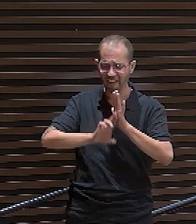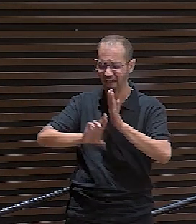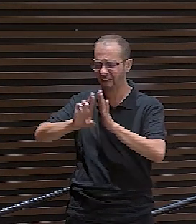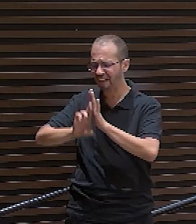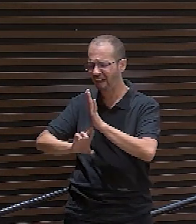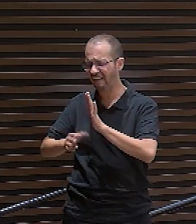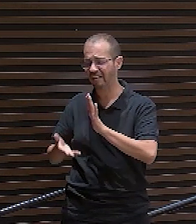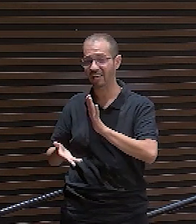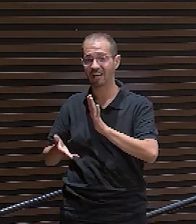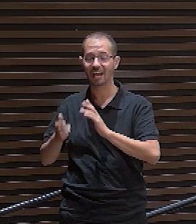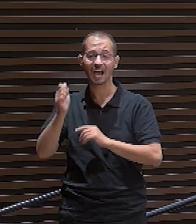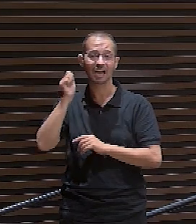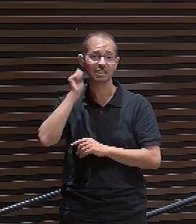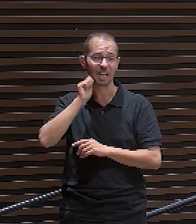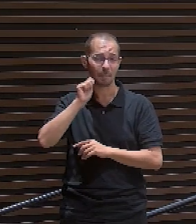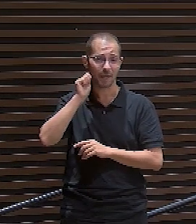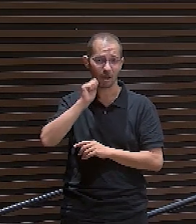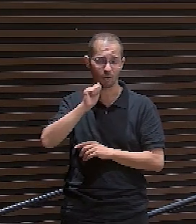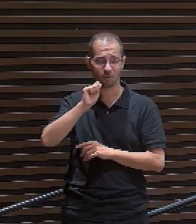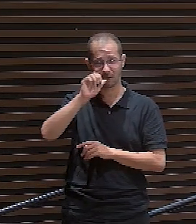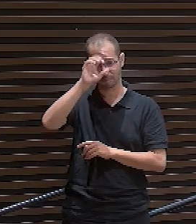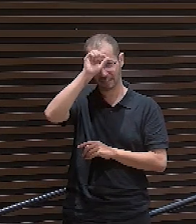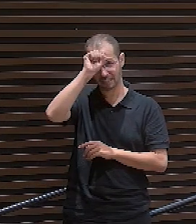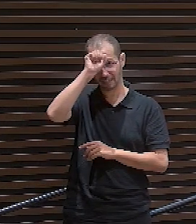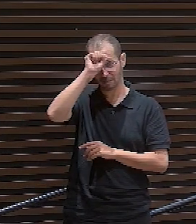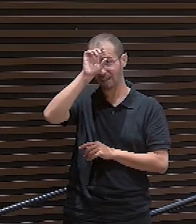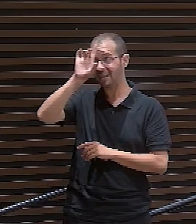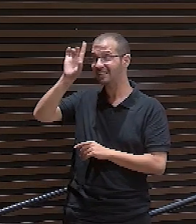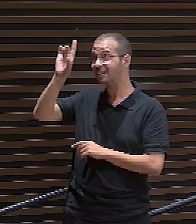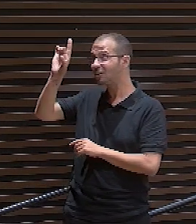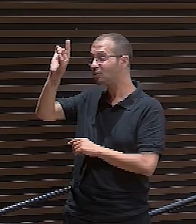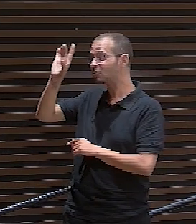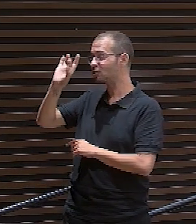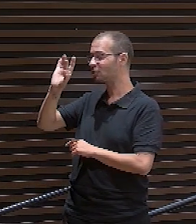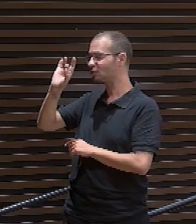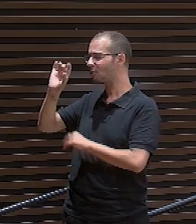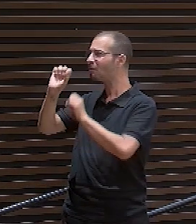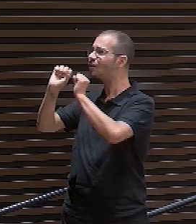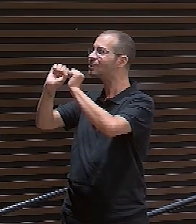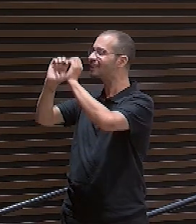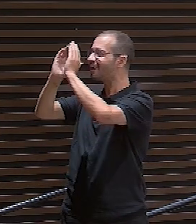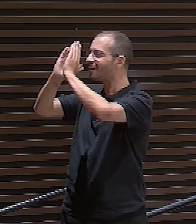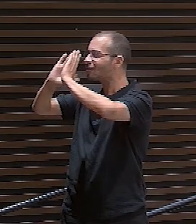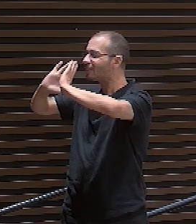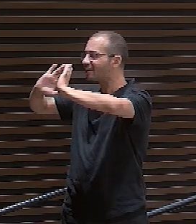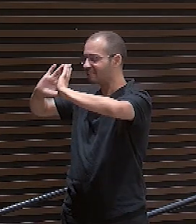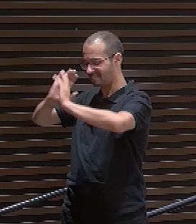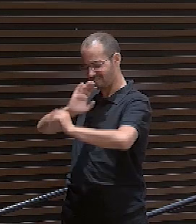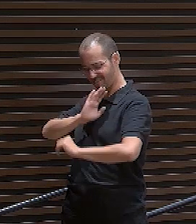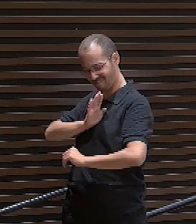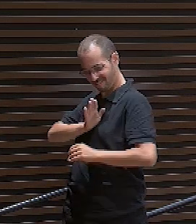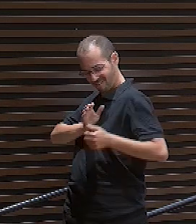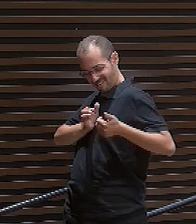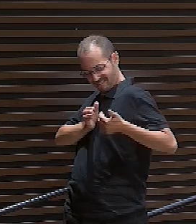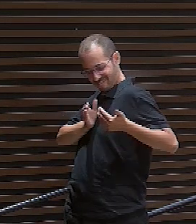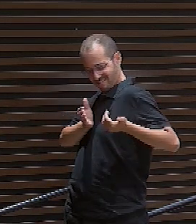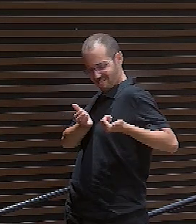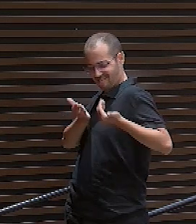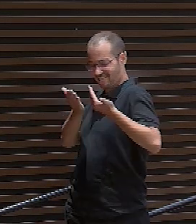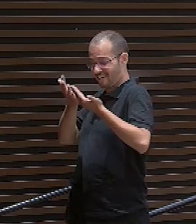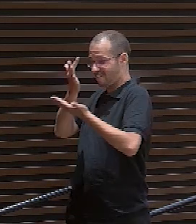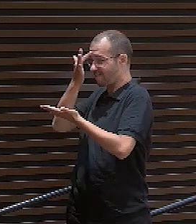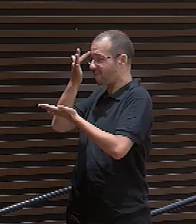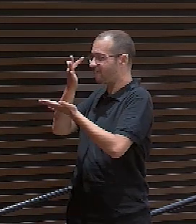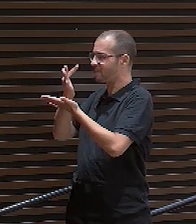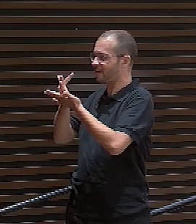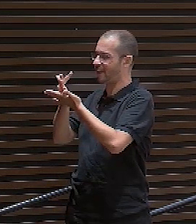lição. A Deus só se adora com o coração. A fé, obediência